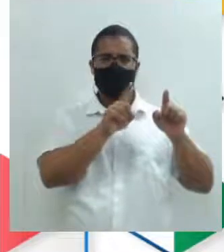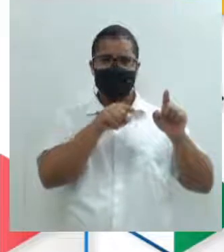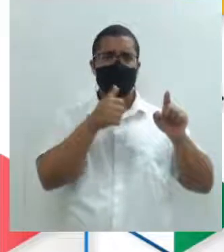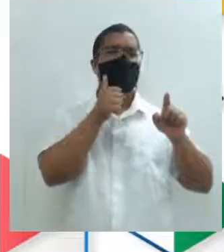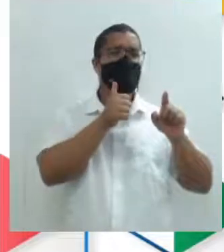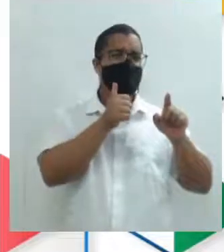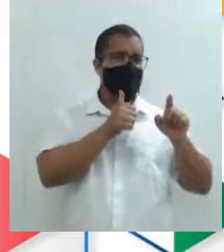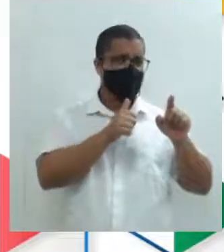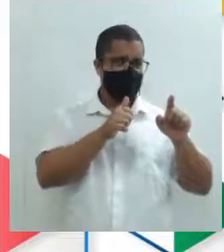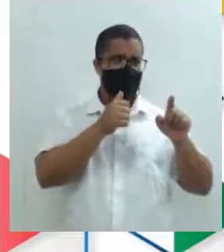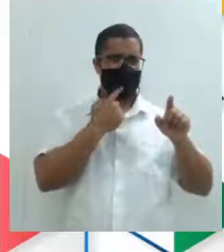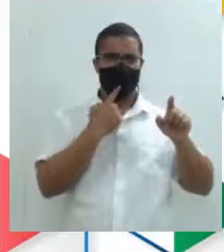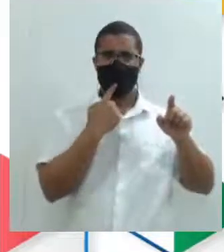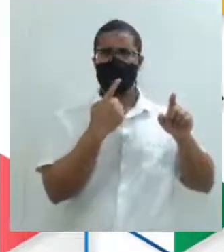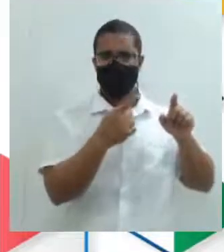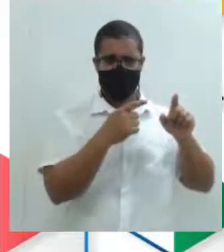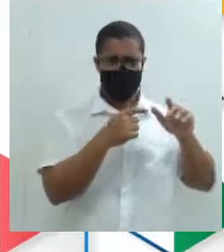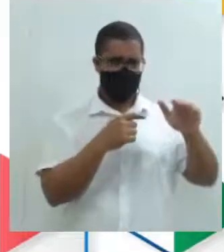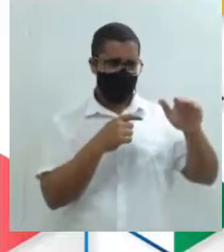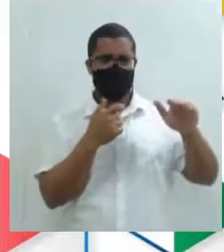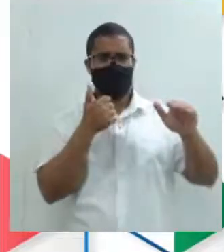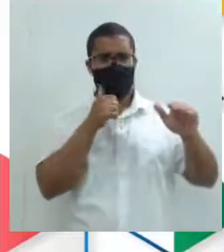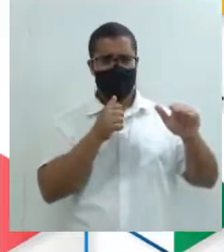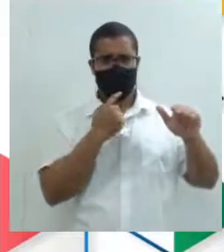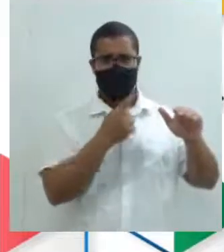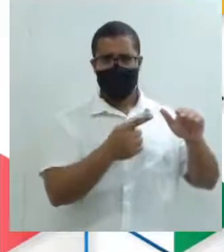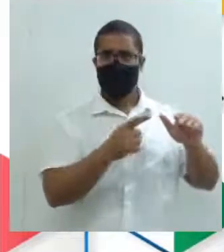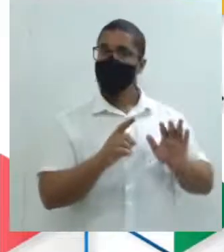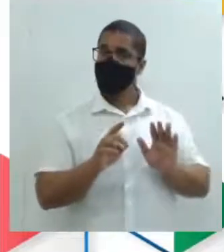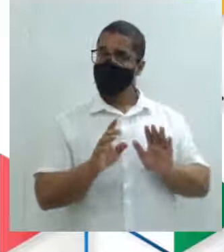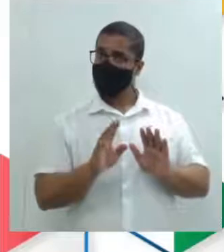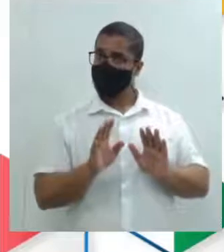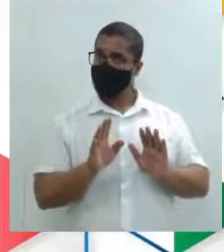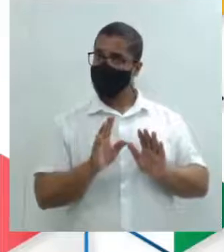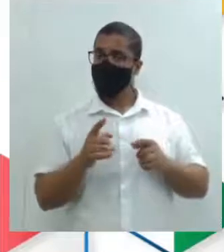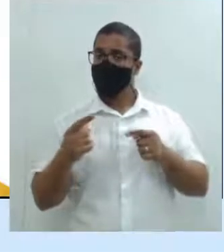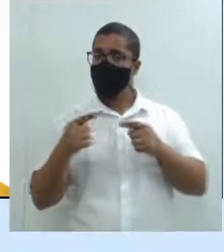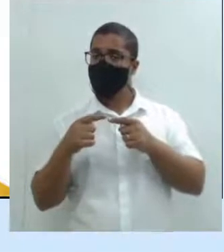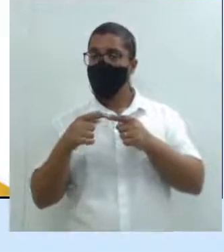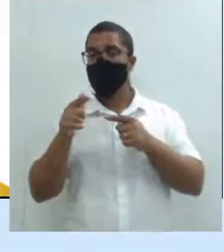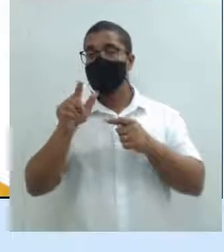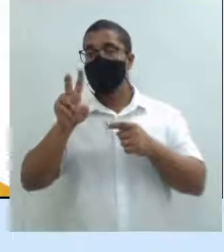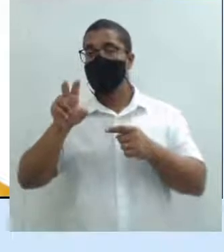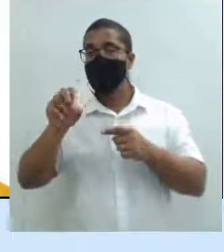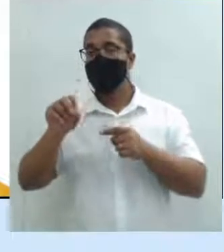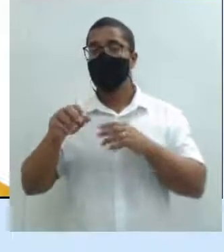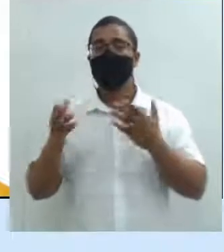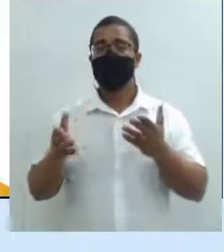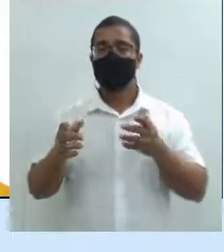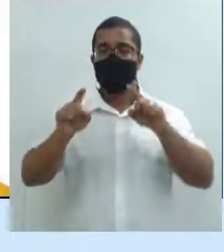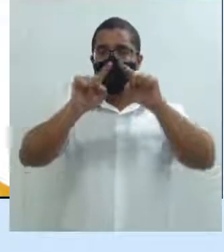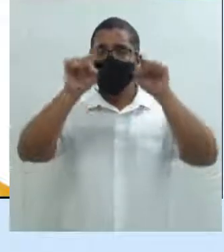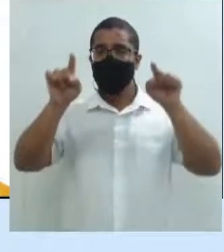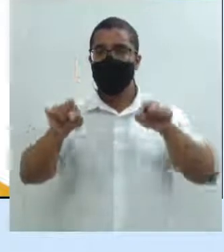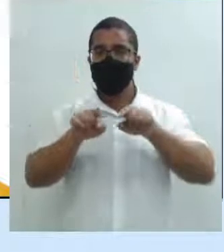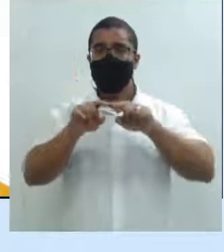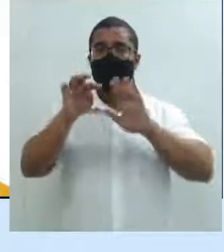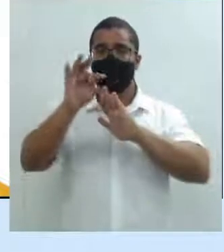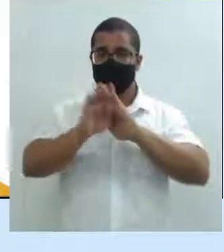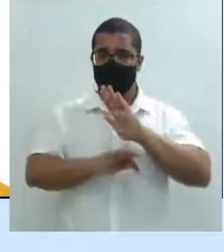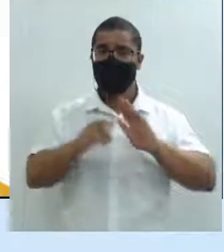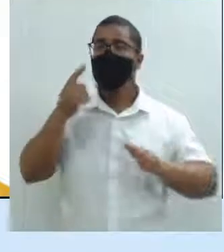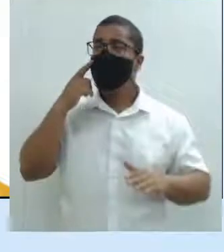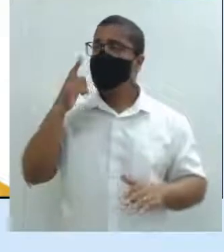que tem ali e que permite saber que o texto, que está logo no segundo quadrinho, vamos dar uma olhada